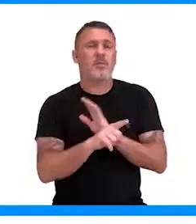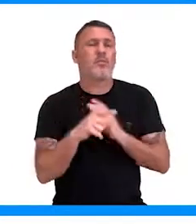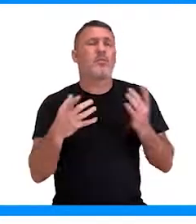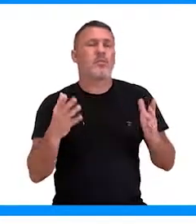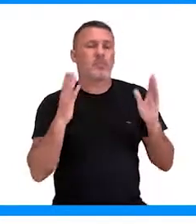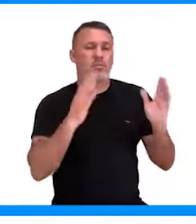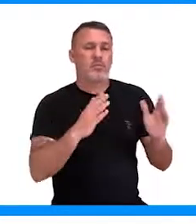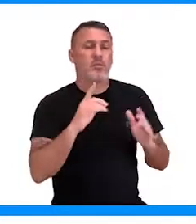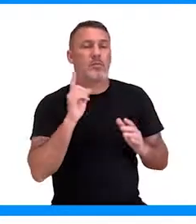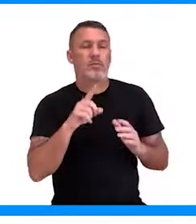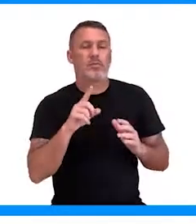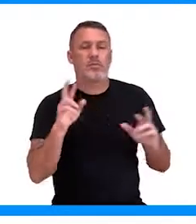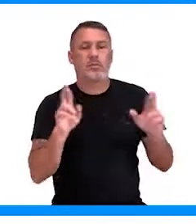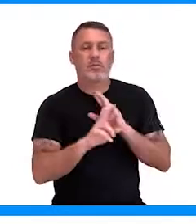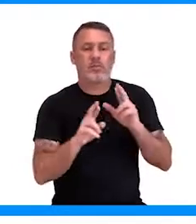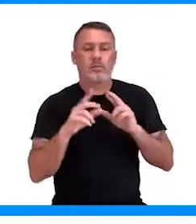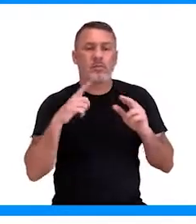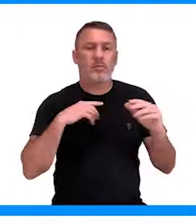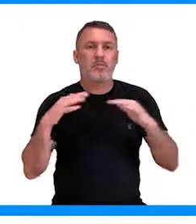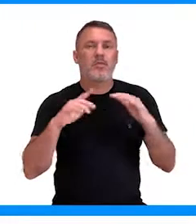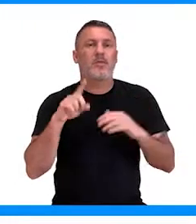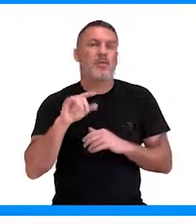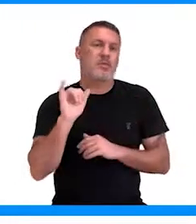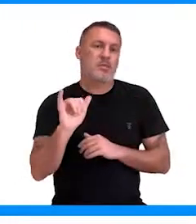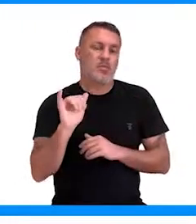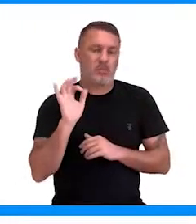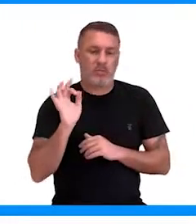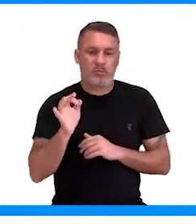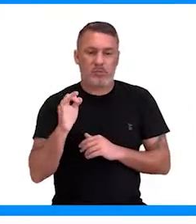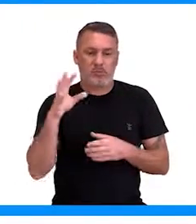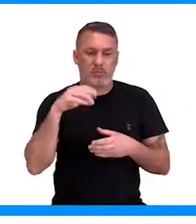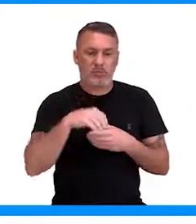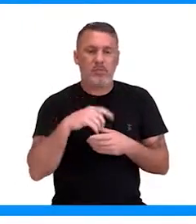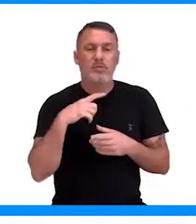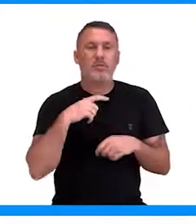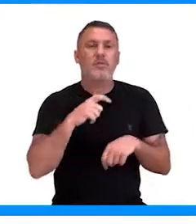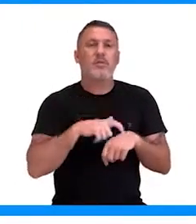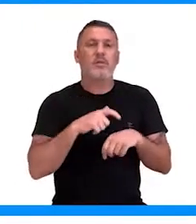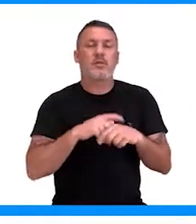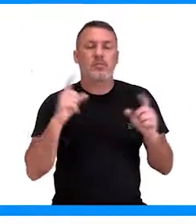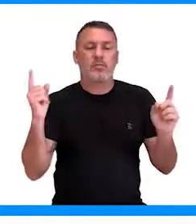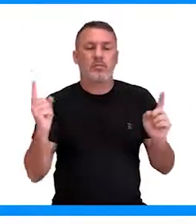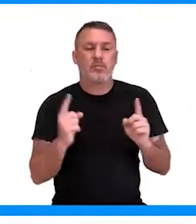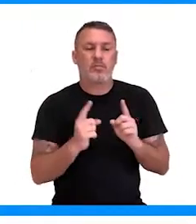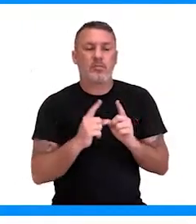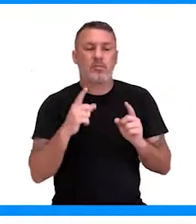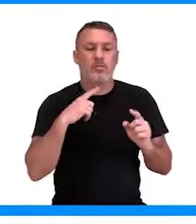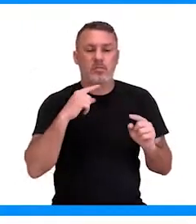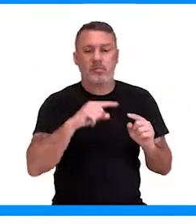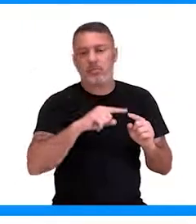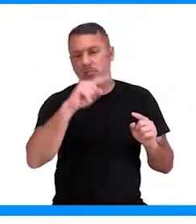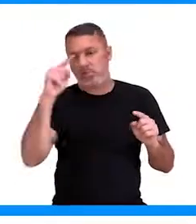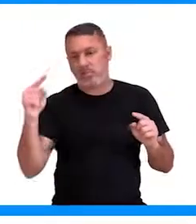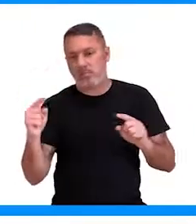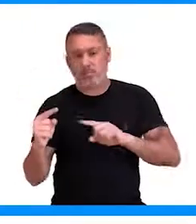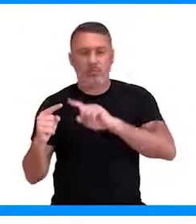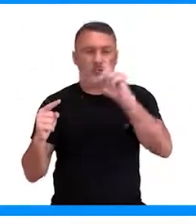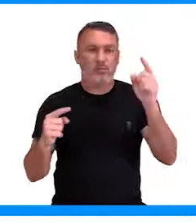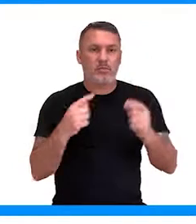A pergunta dele é em relação ao movimento em y. Em quanto tempo ele passa pelas